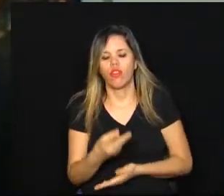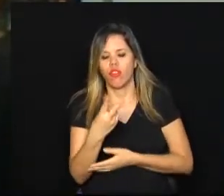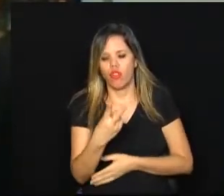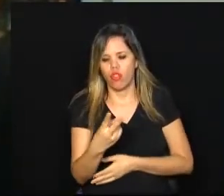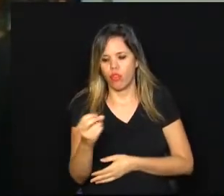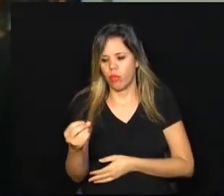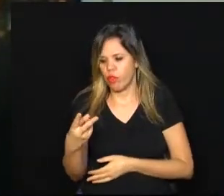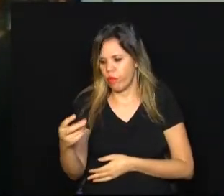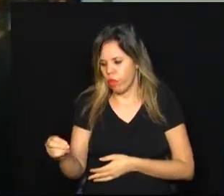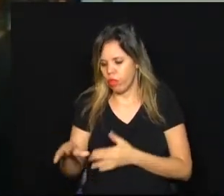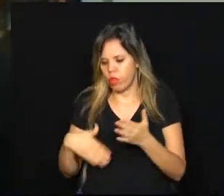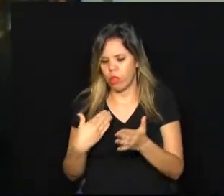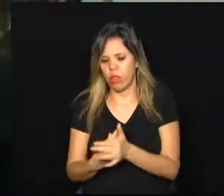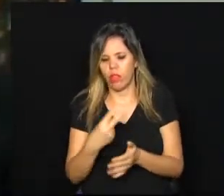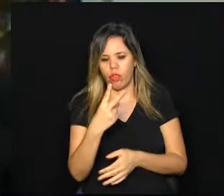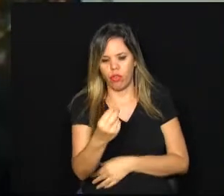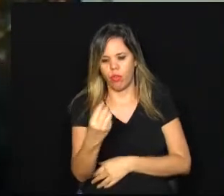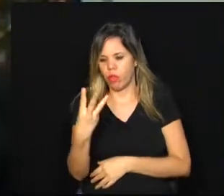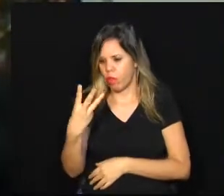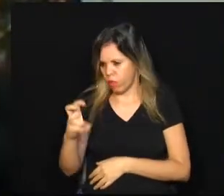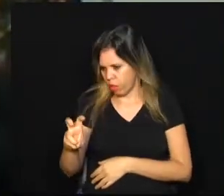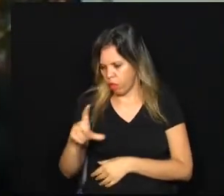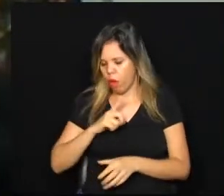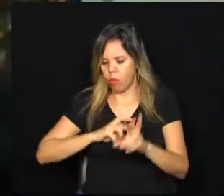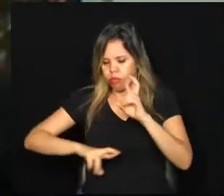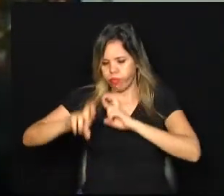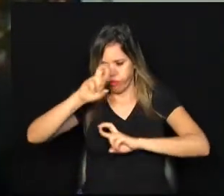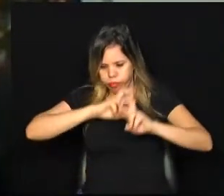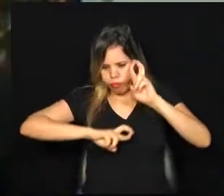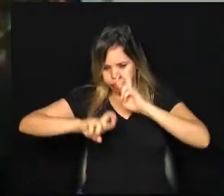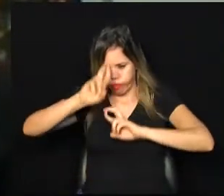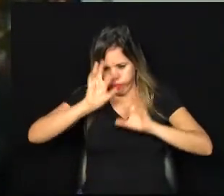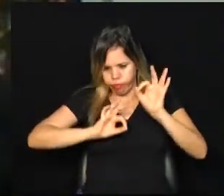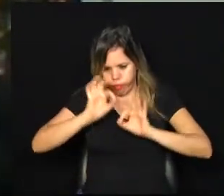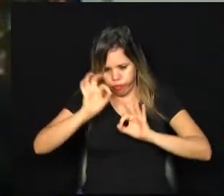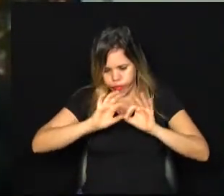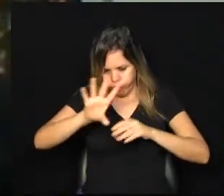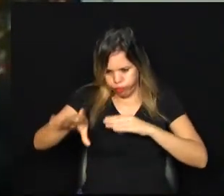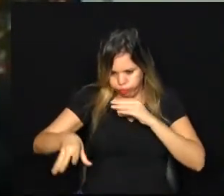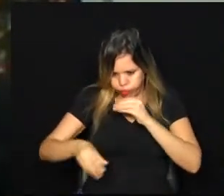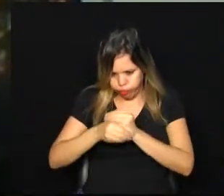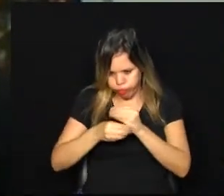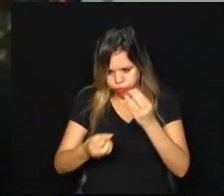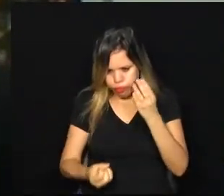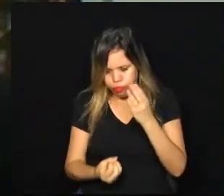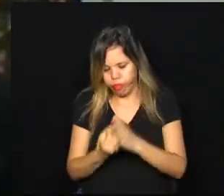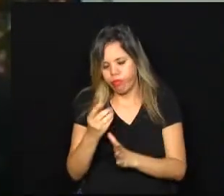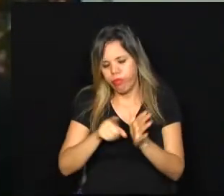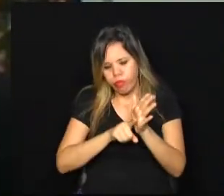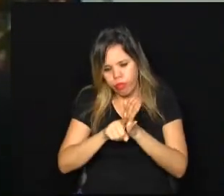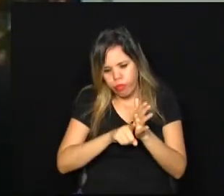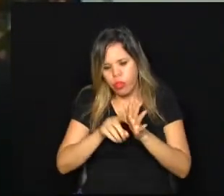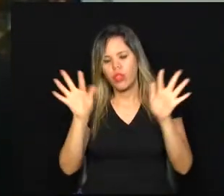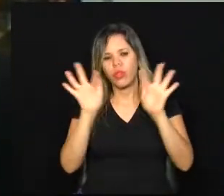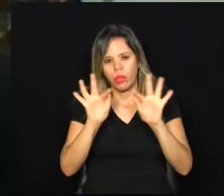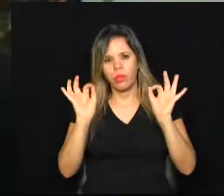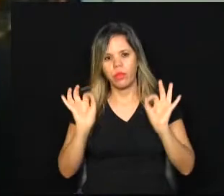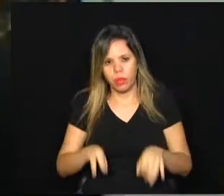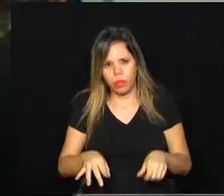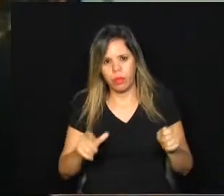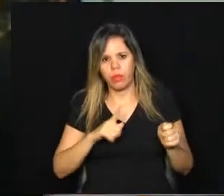2020-2035, que é uma revisão do plano bastante atualizada, bastante feliz.